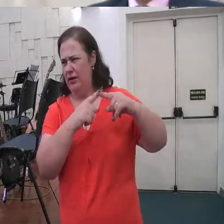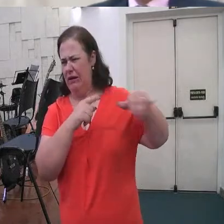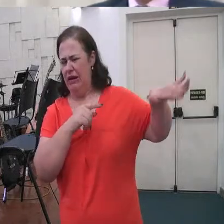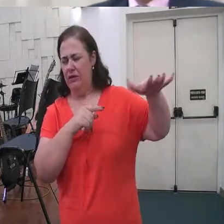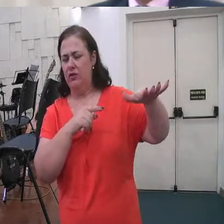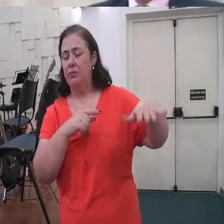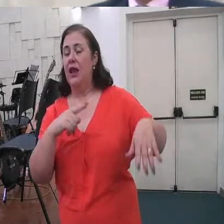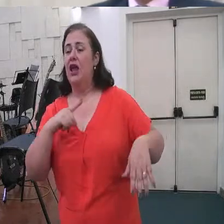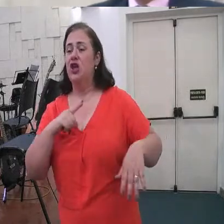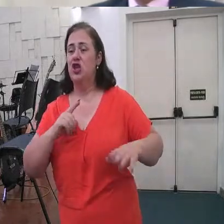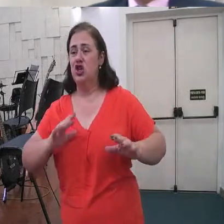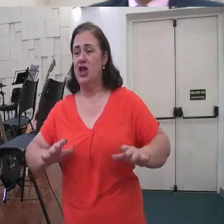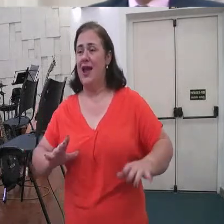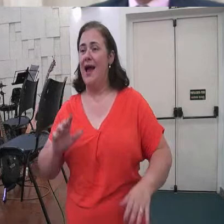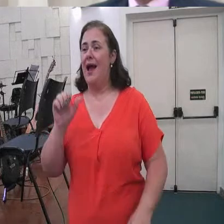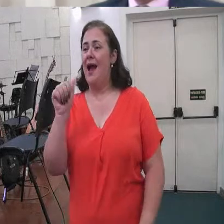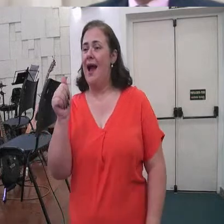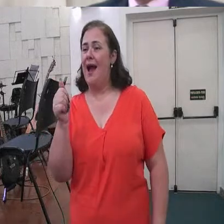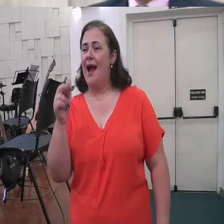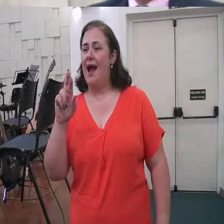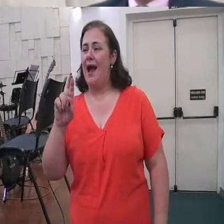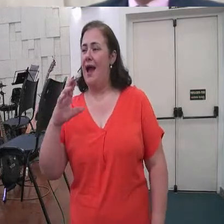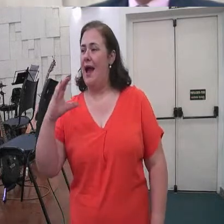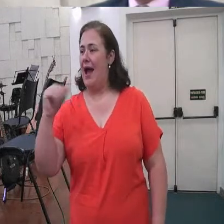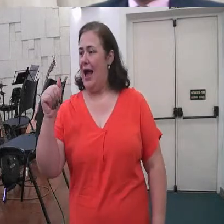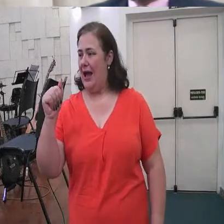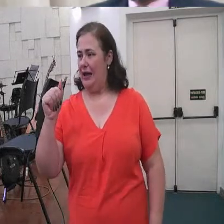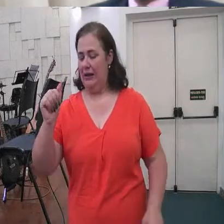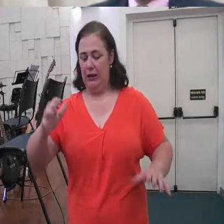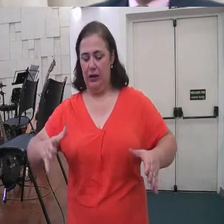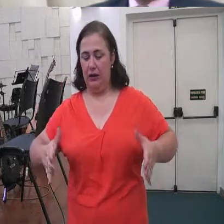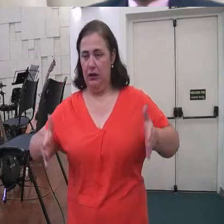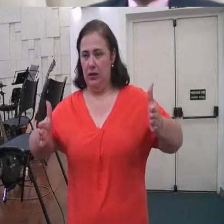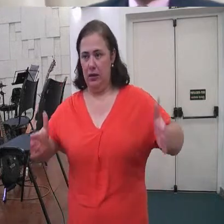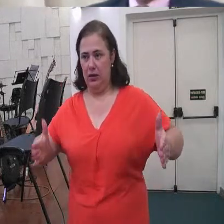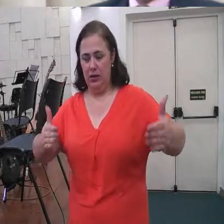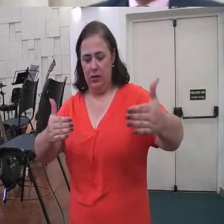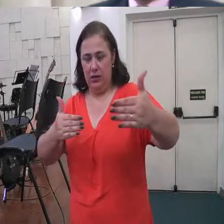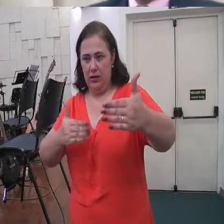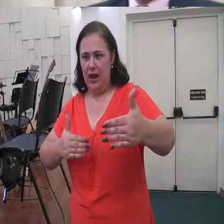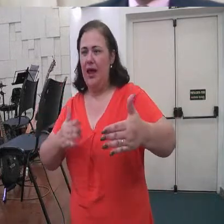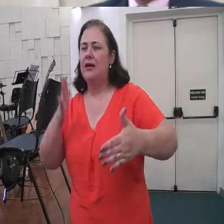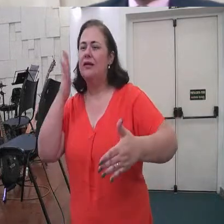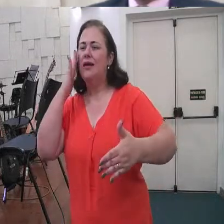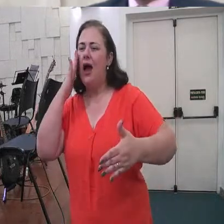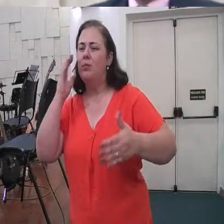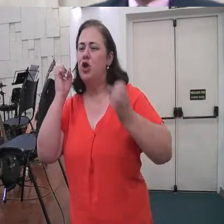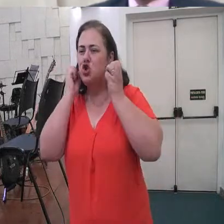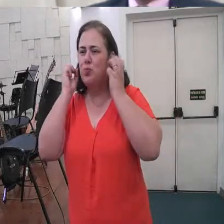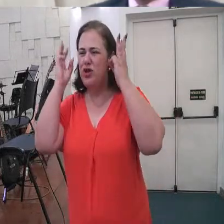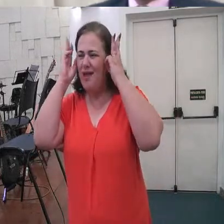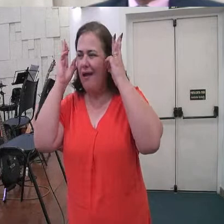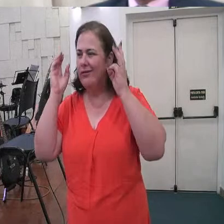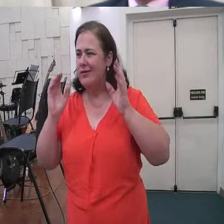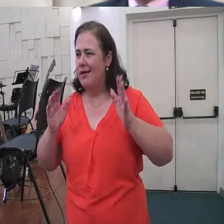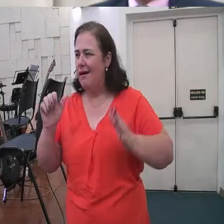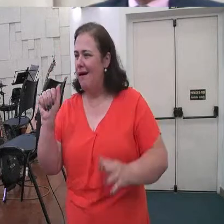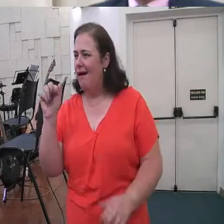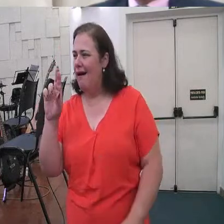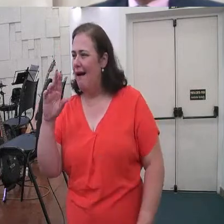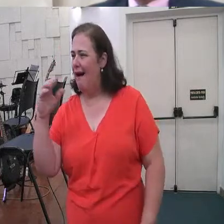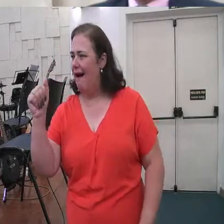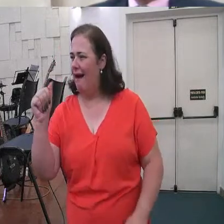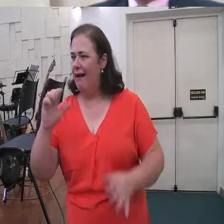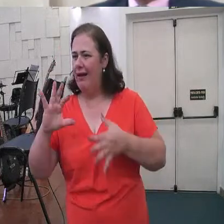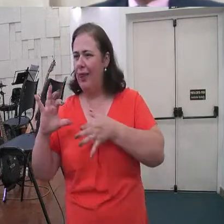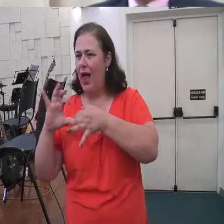da Arca da Aliança em cima de um carro de corpo de bombeiros. E o corpo de bombeiros, que é patrimônio